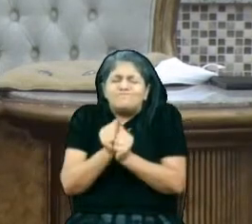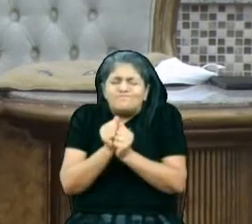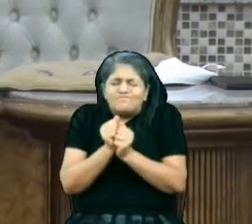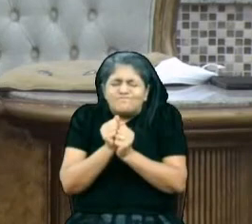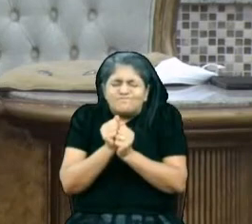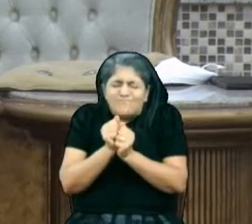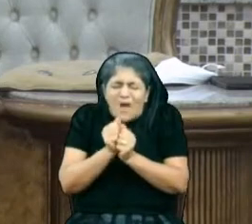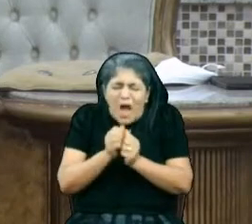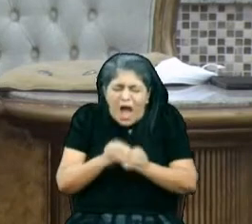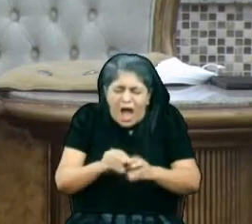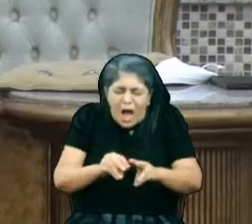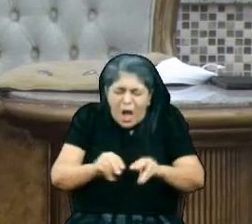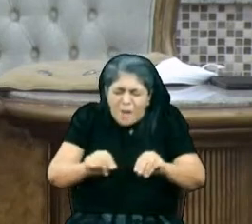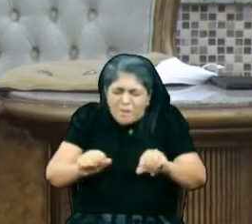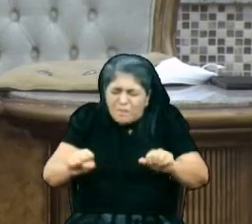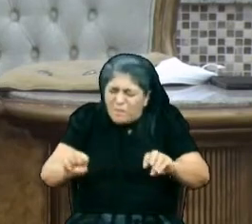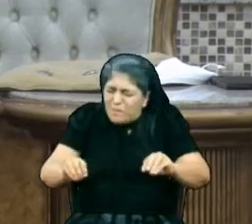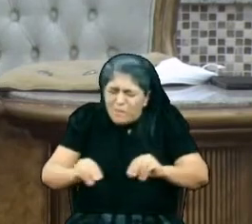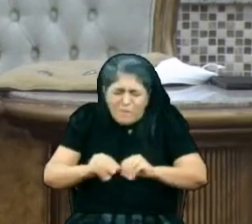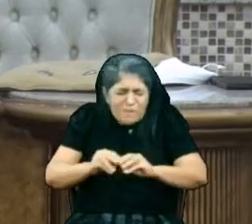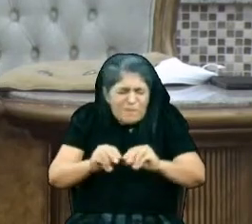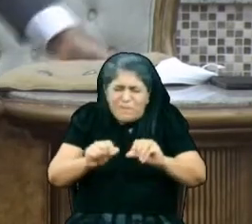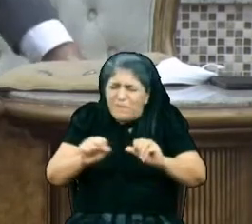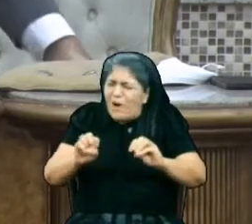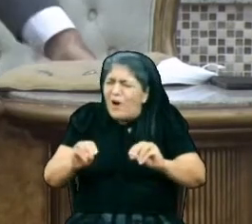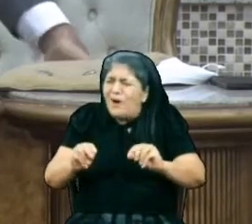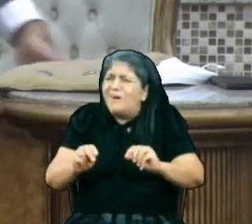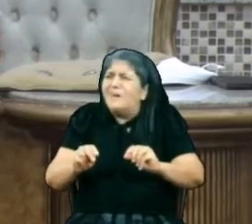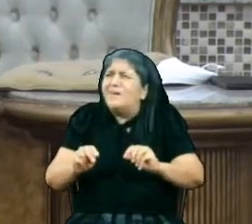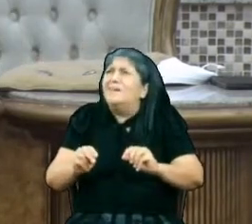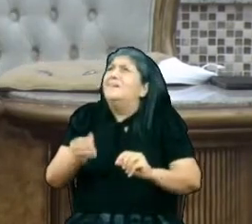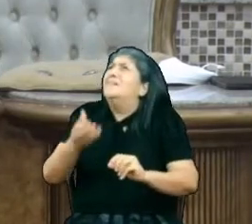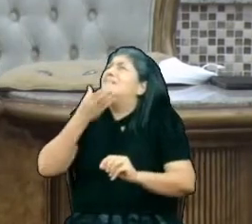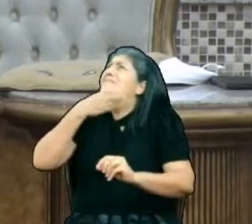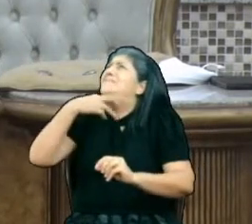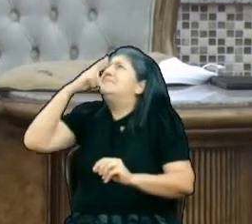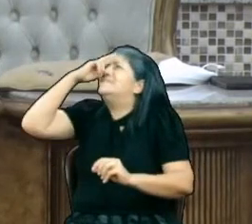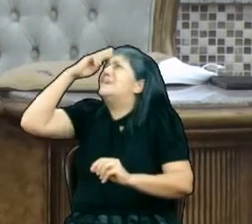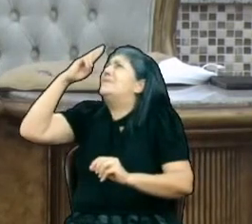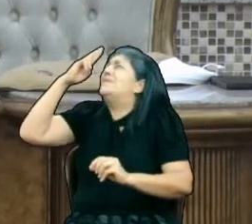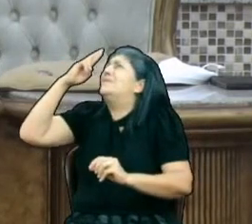dessa forma a minha alma está pegada ao Pó